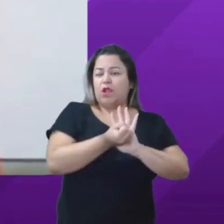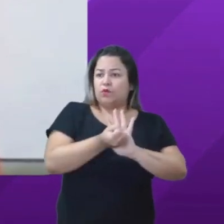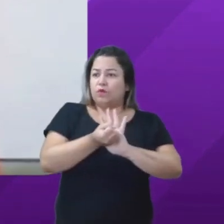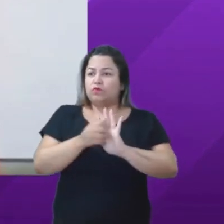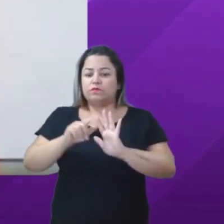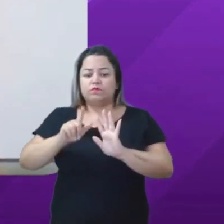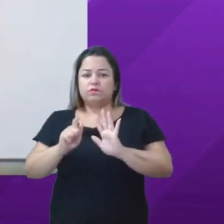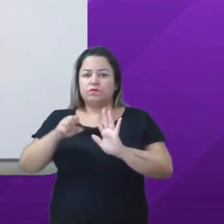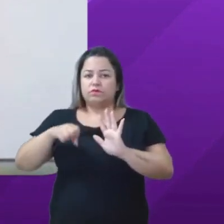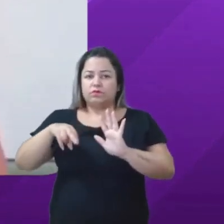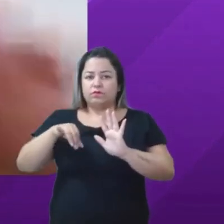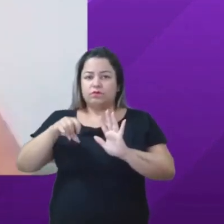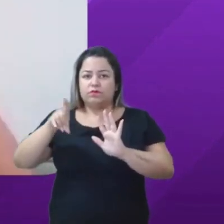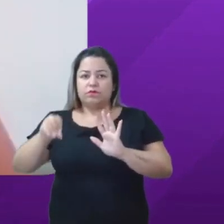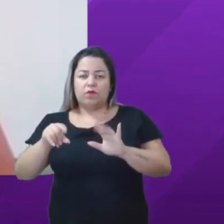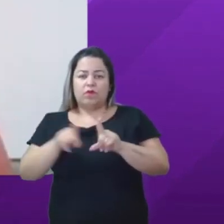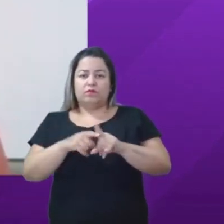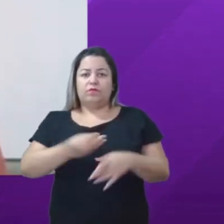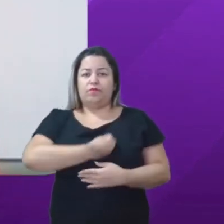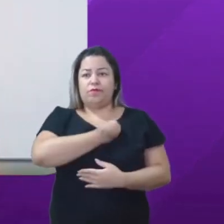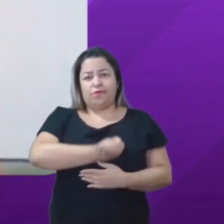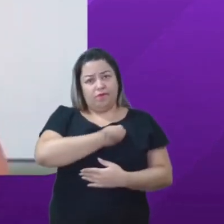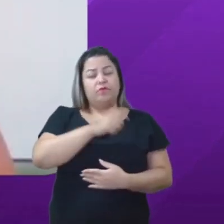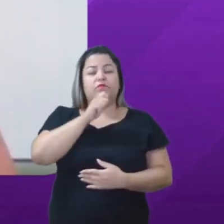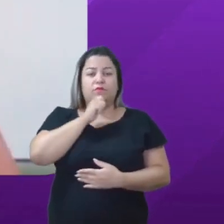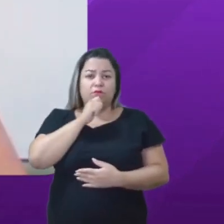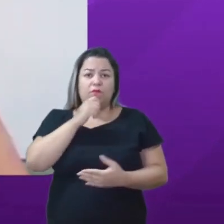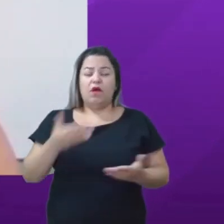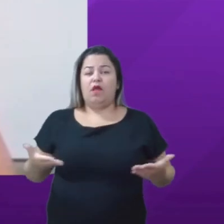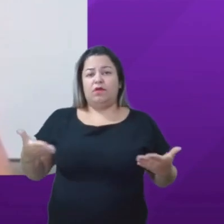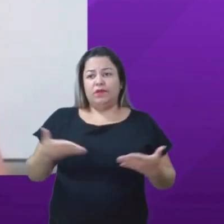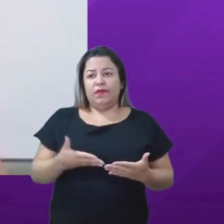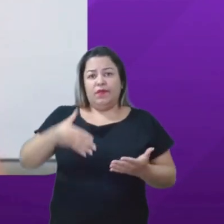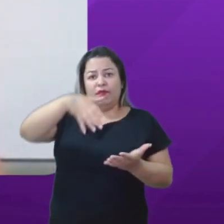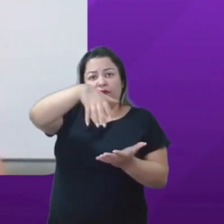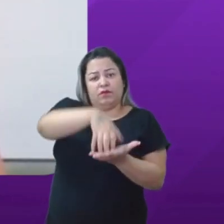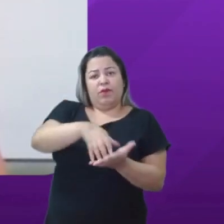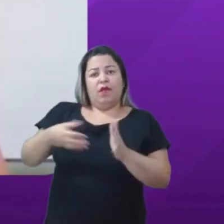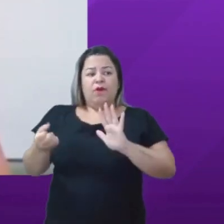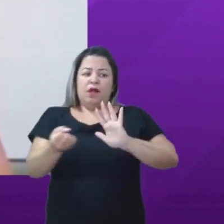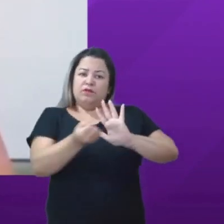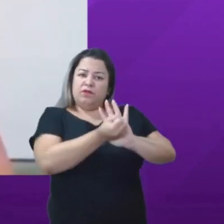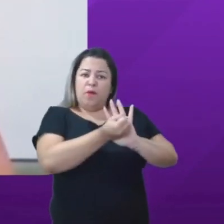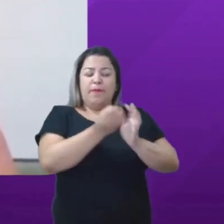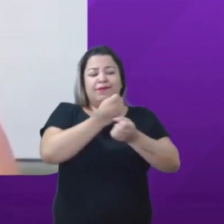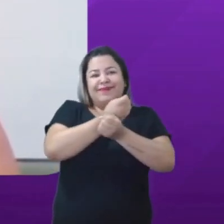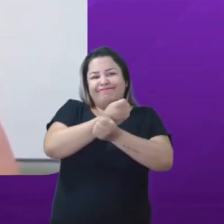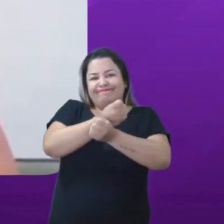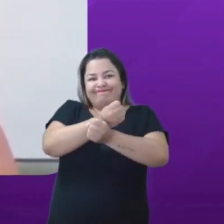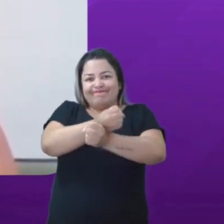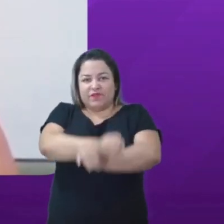povos indígenas que aqui viviam e que aqui vivem ainda hoje. É um território marcado pela